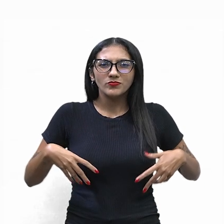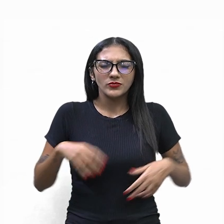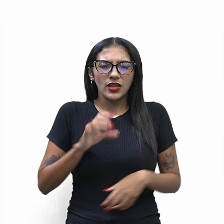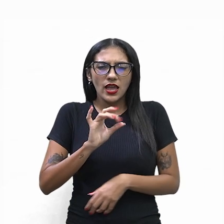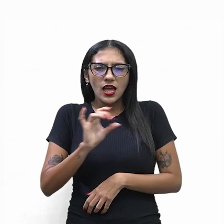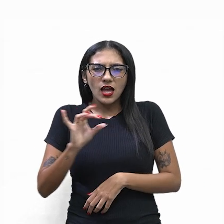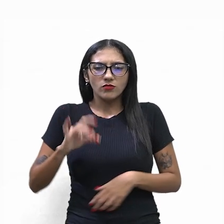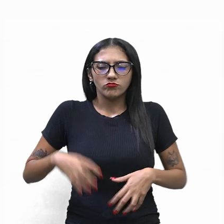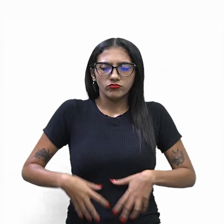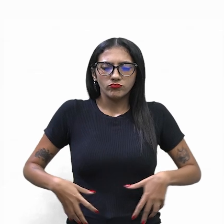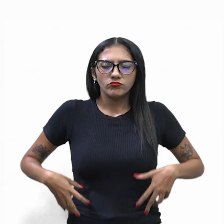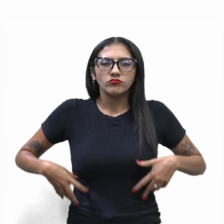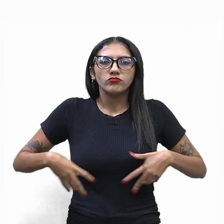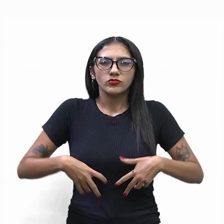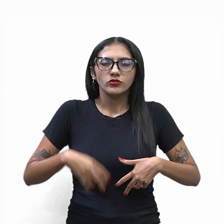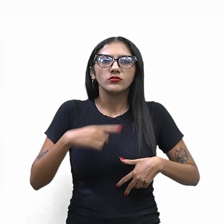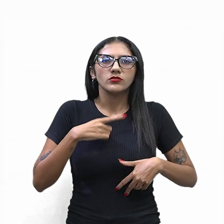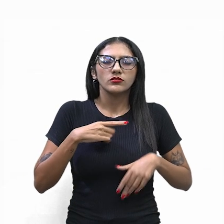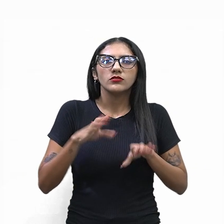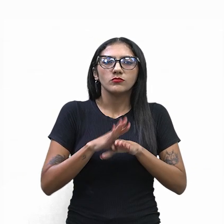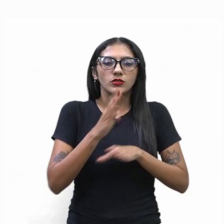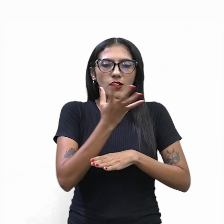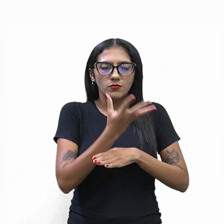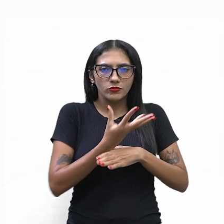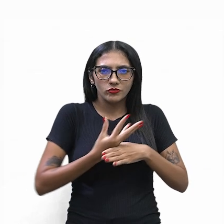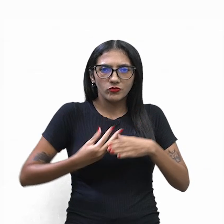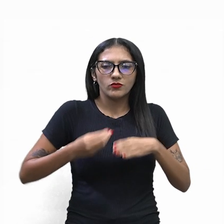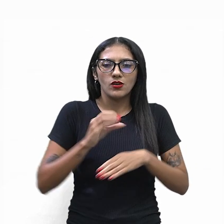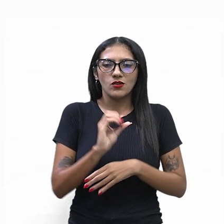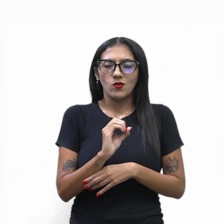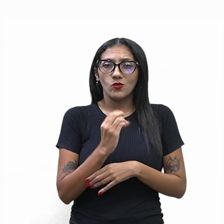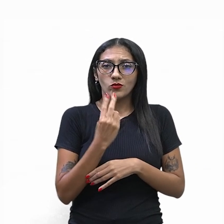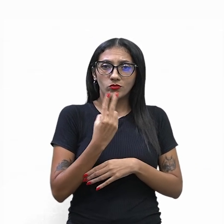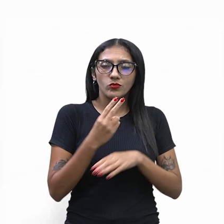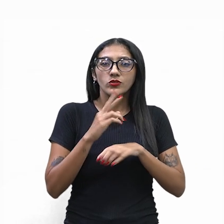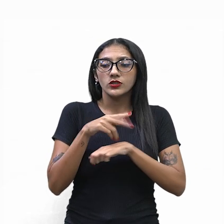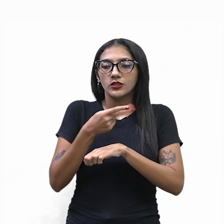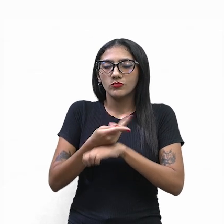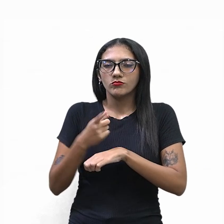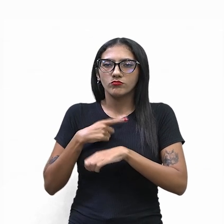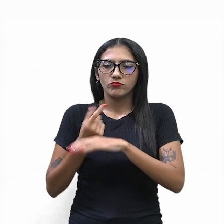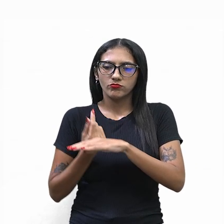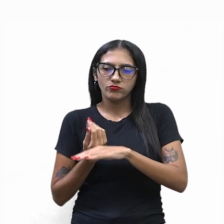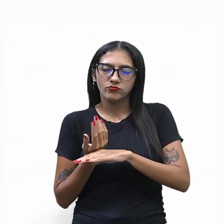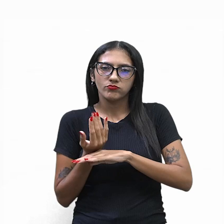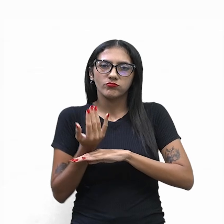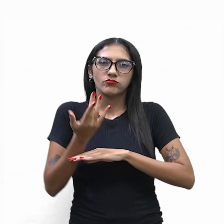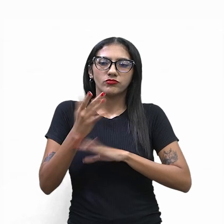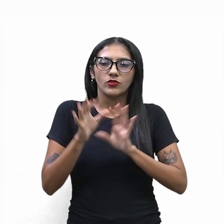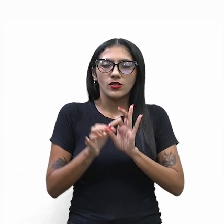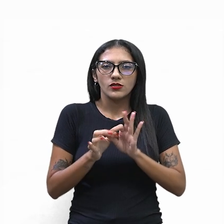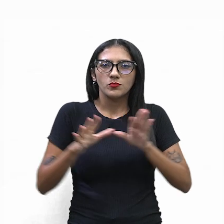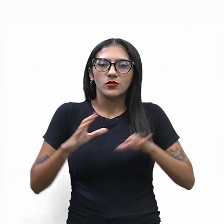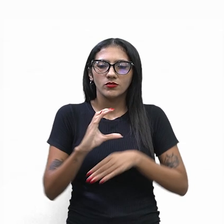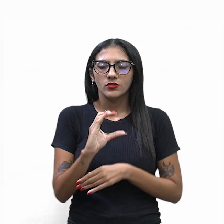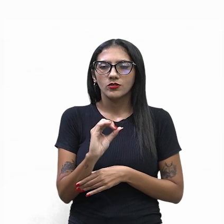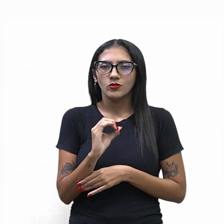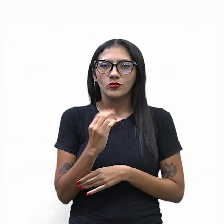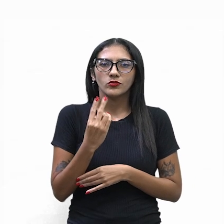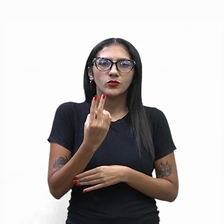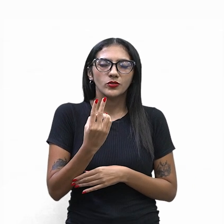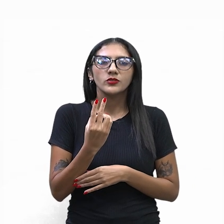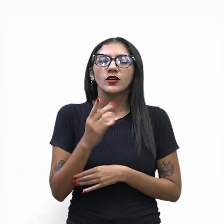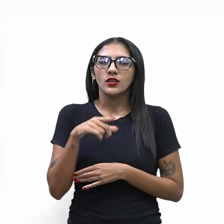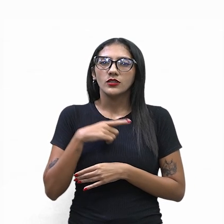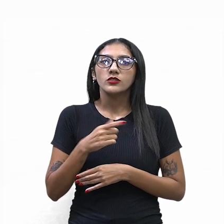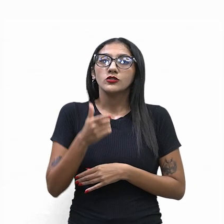desses órgãos, vai entrar o oxigênio nas células e vai sair gás carbônico, tá? Esse gás carbônico vai voltar então